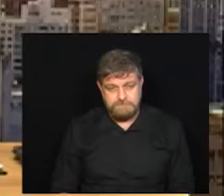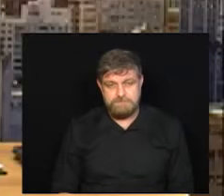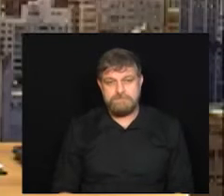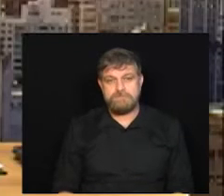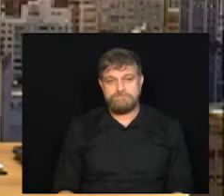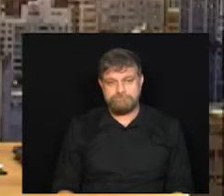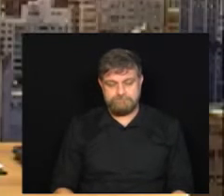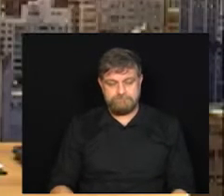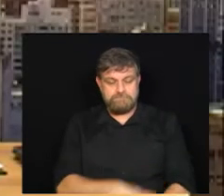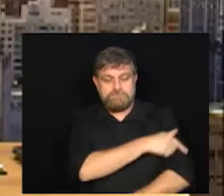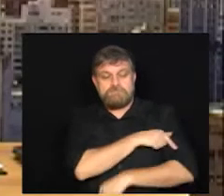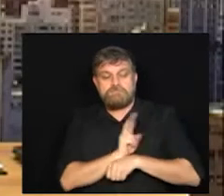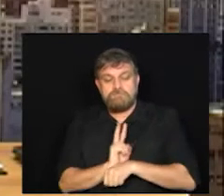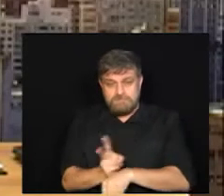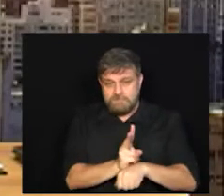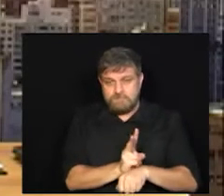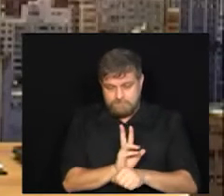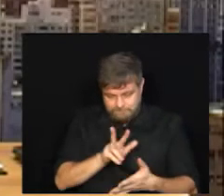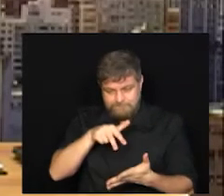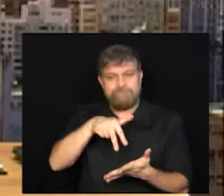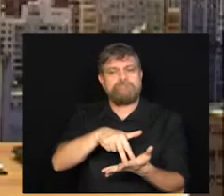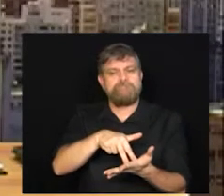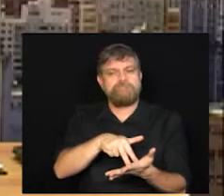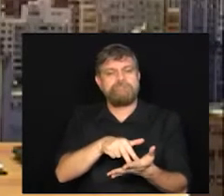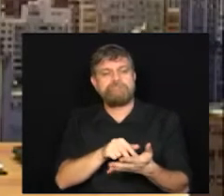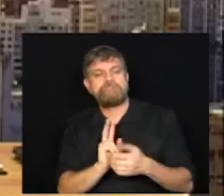Essa vigilância vai continuar firme